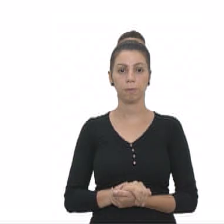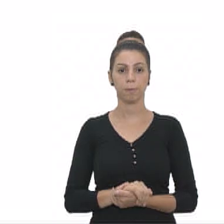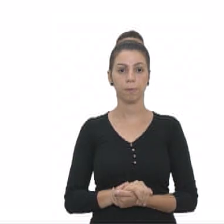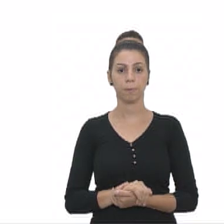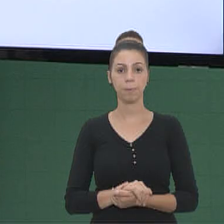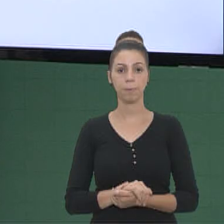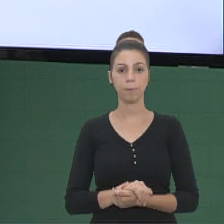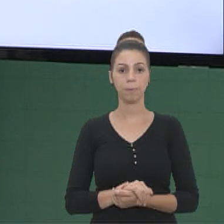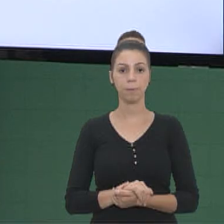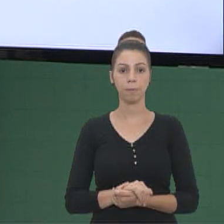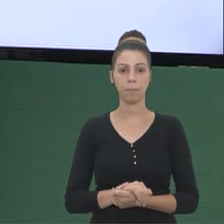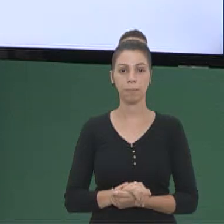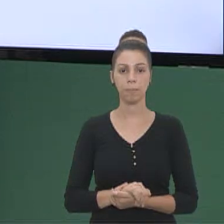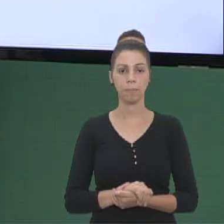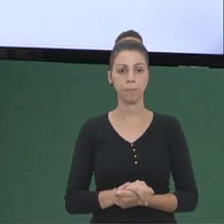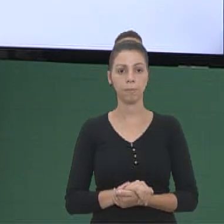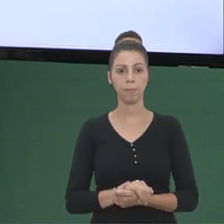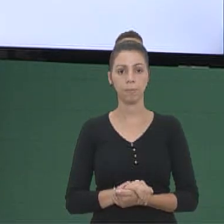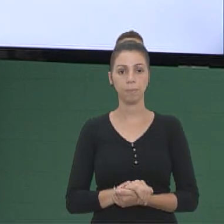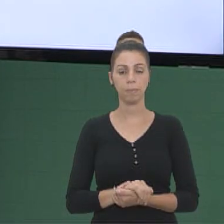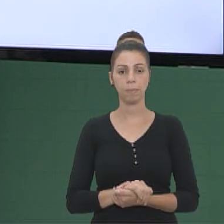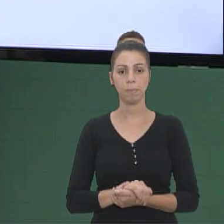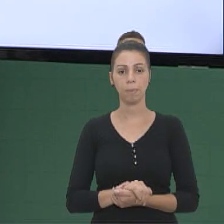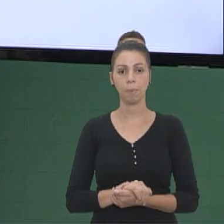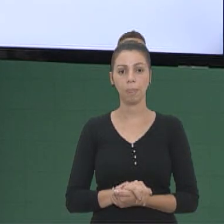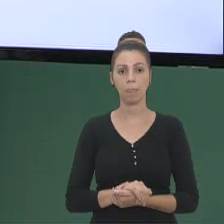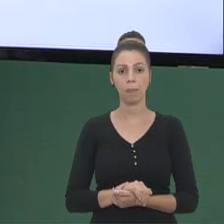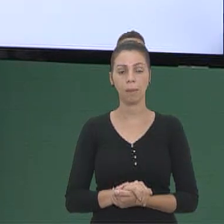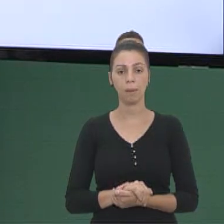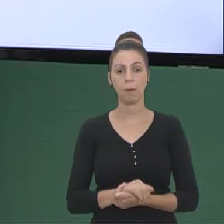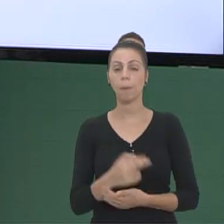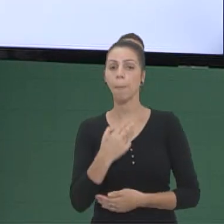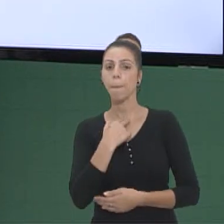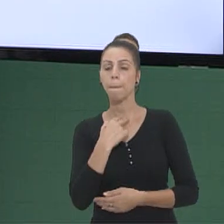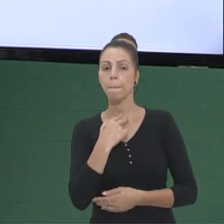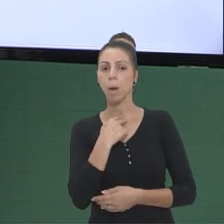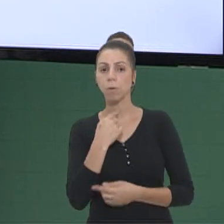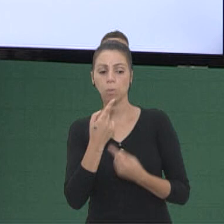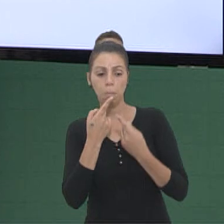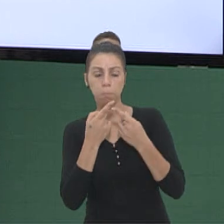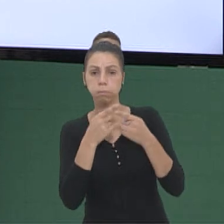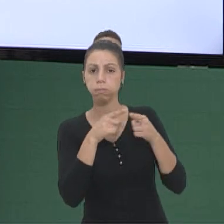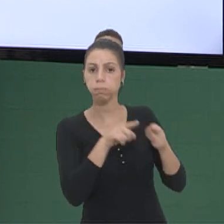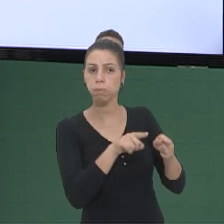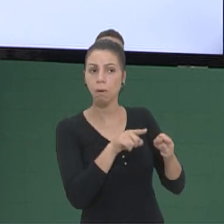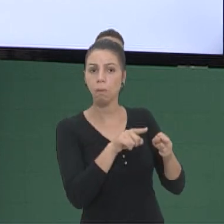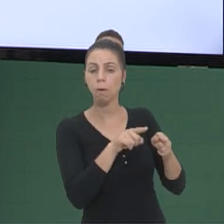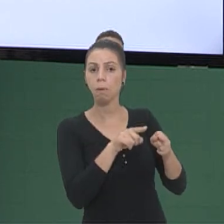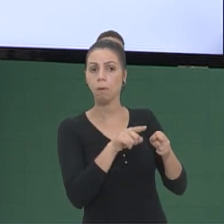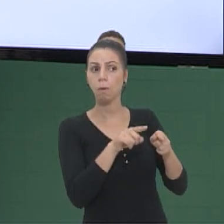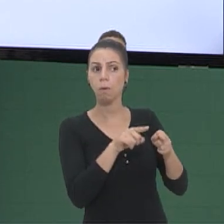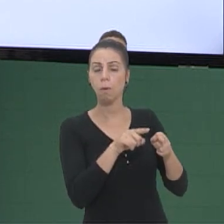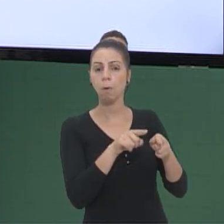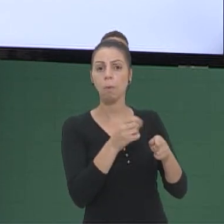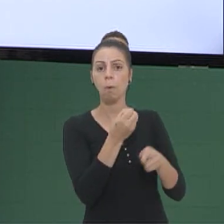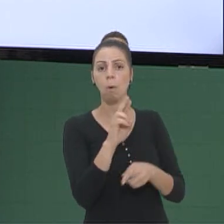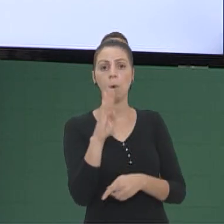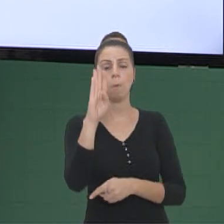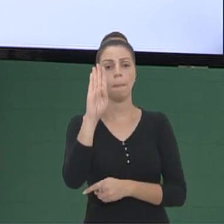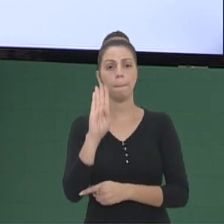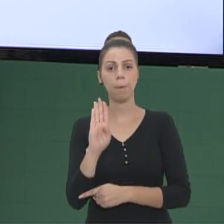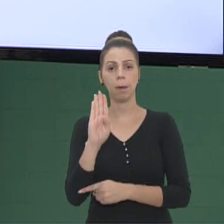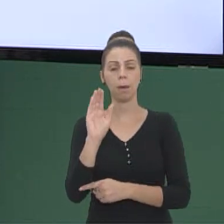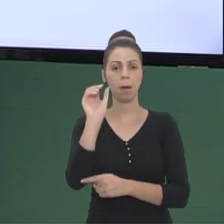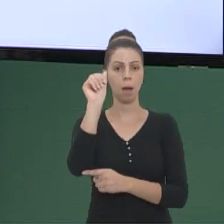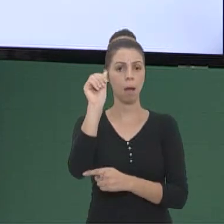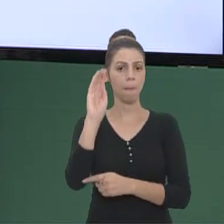Permitir ofensas ficaria no permitas ofensas ou no te permitas ofensas. Vamos lá,